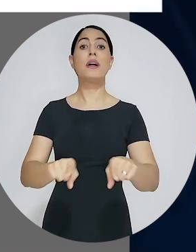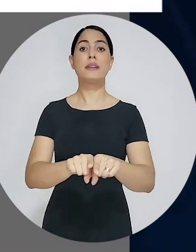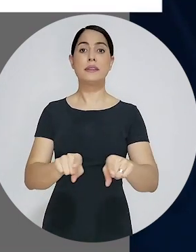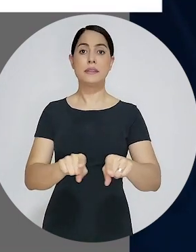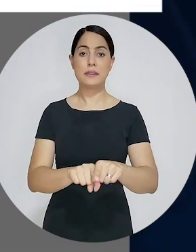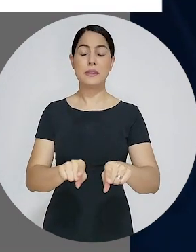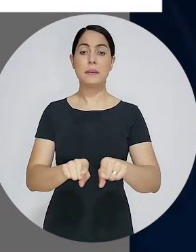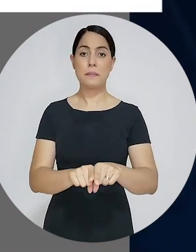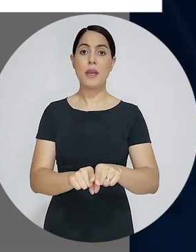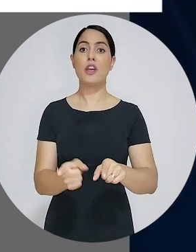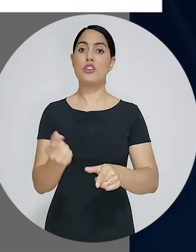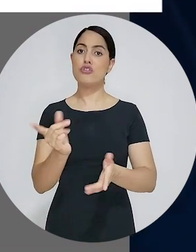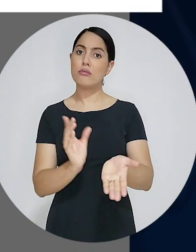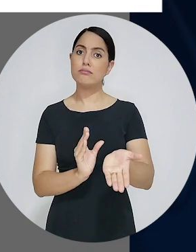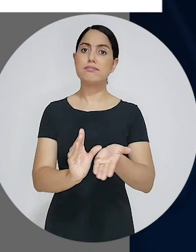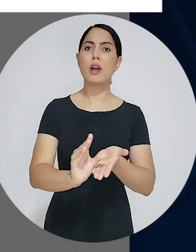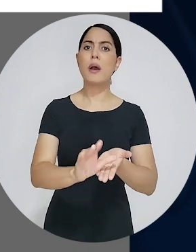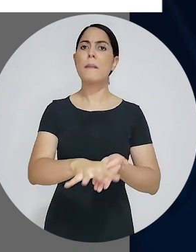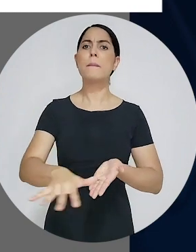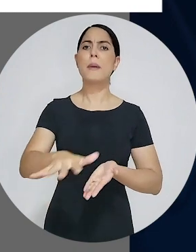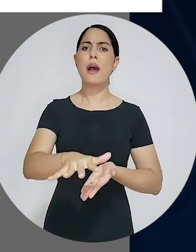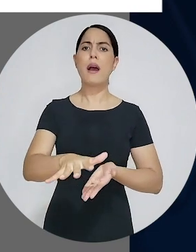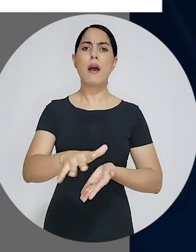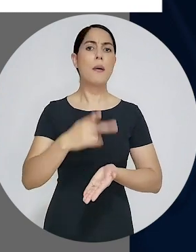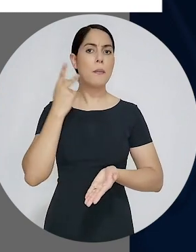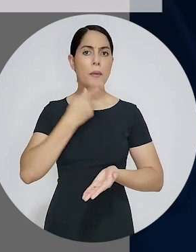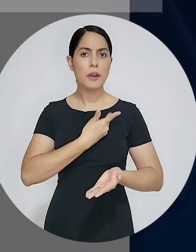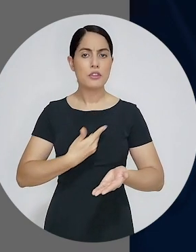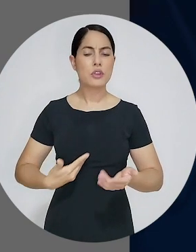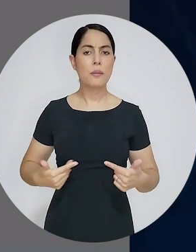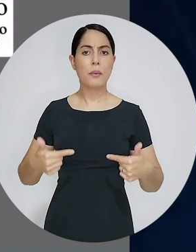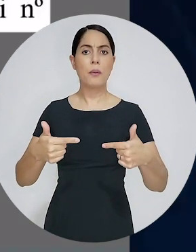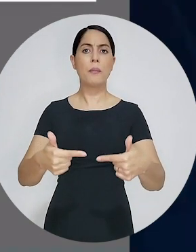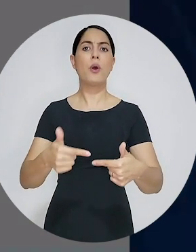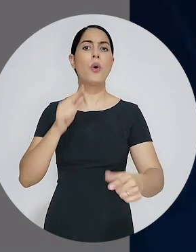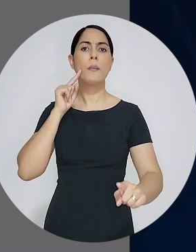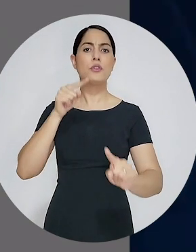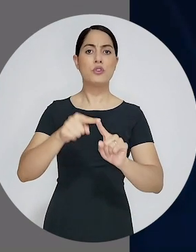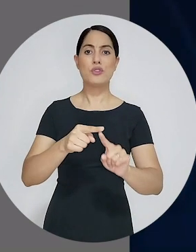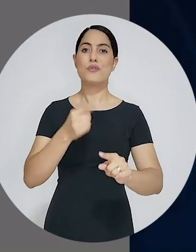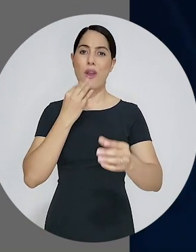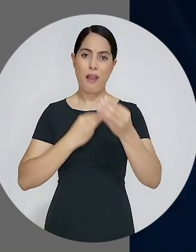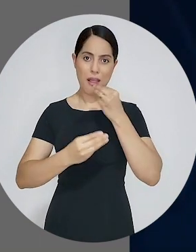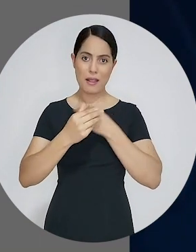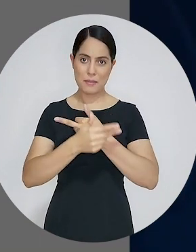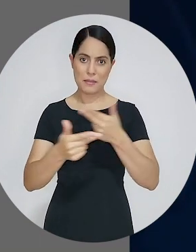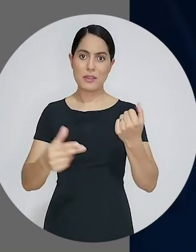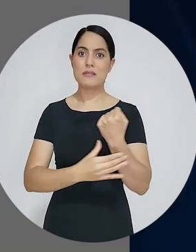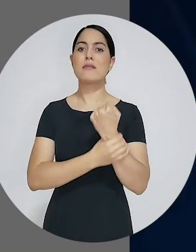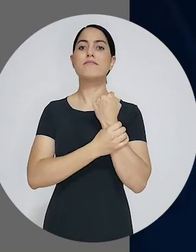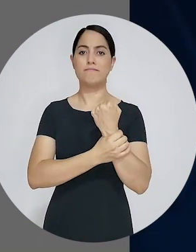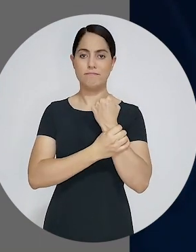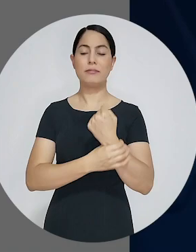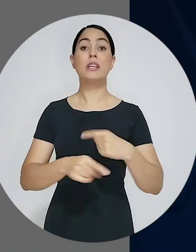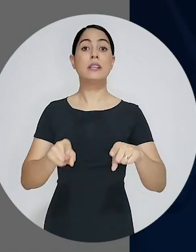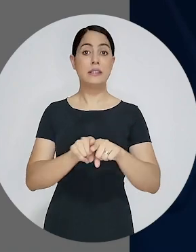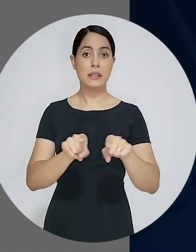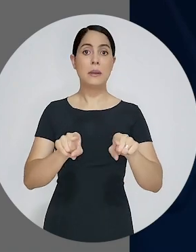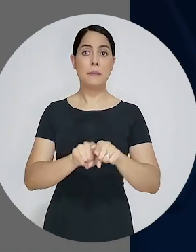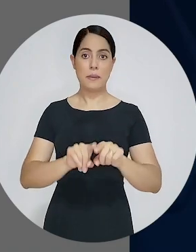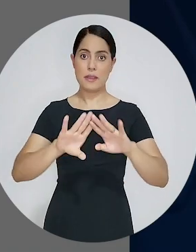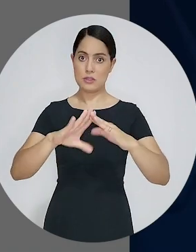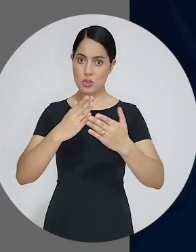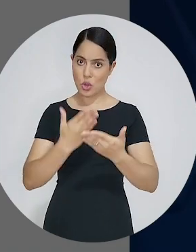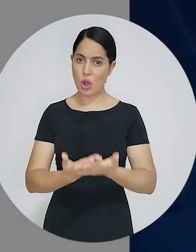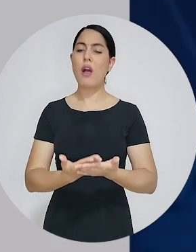para as políticas públicas de segurança alimentar e nutricional, e o reajuste no valor do Programa Nacional de